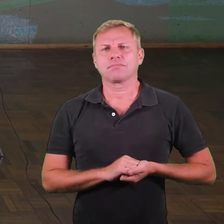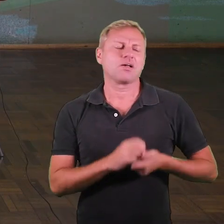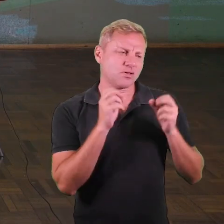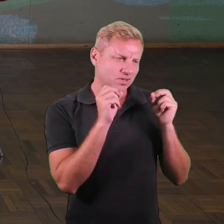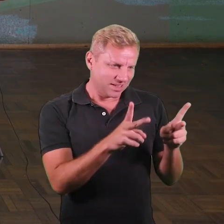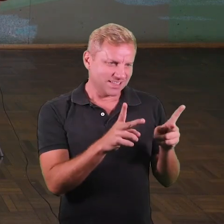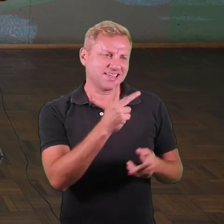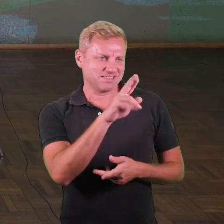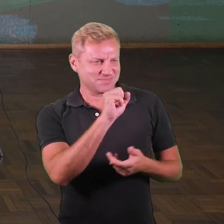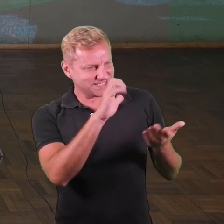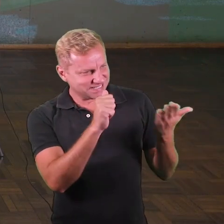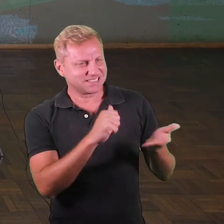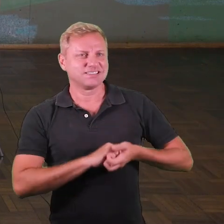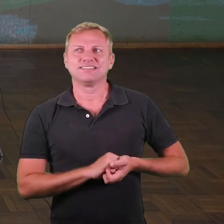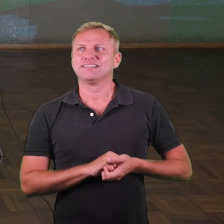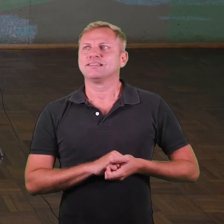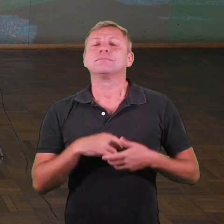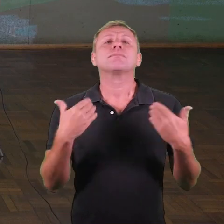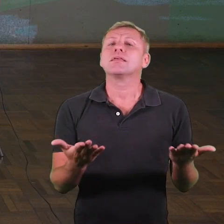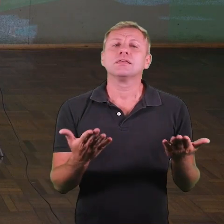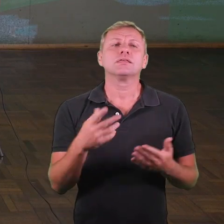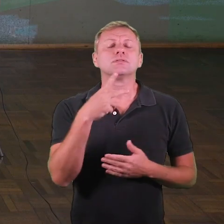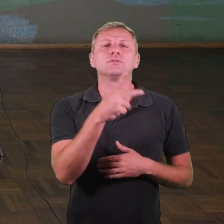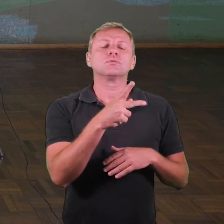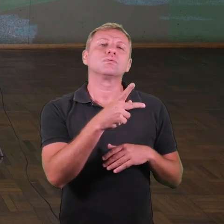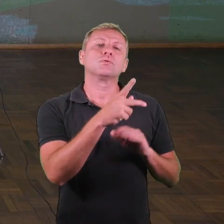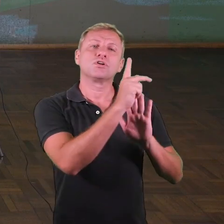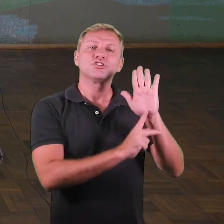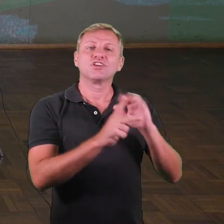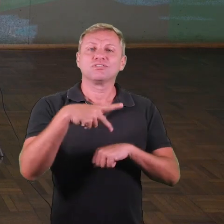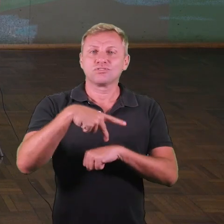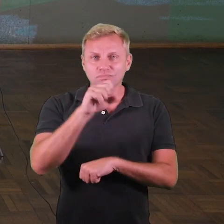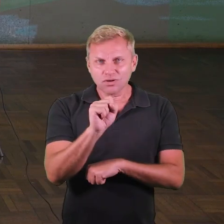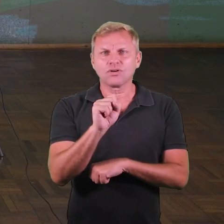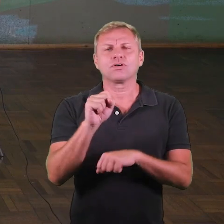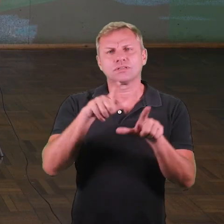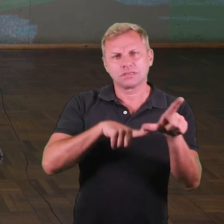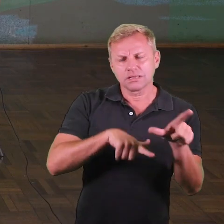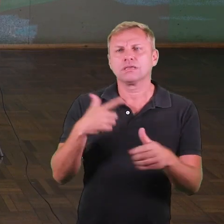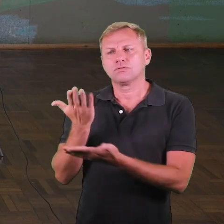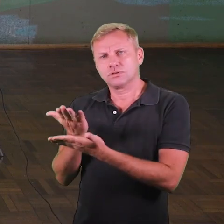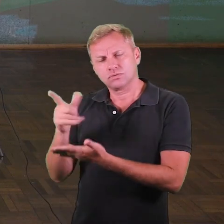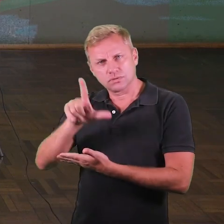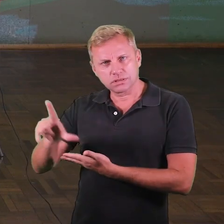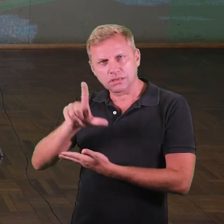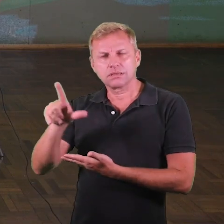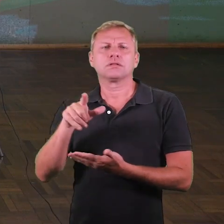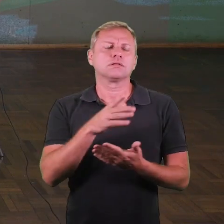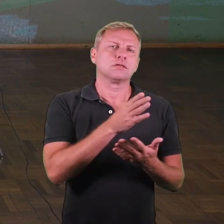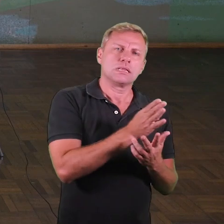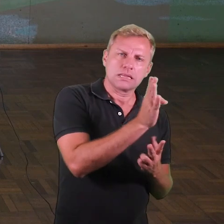Ok, Prisca. E sobre, então, o programa de pós-graduação em letras, estudos literários, linha